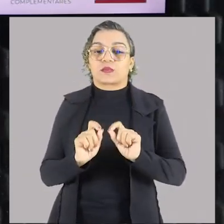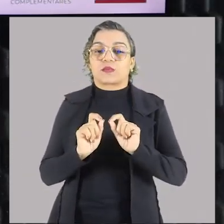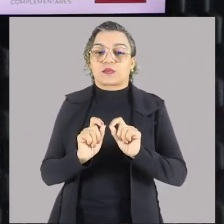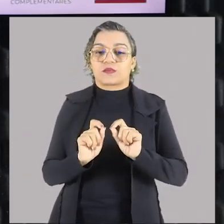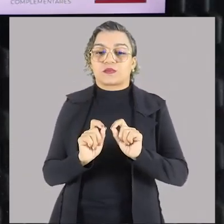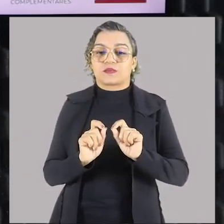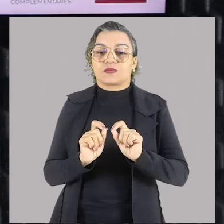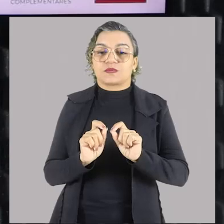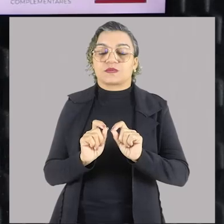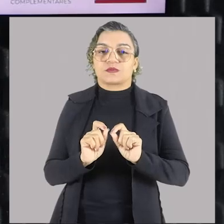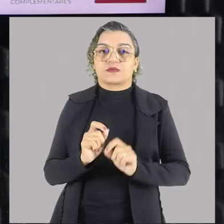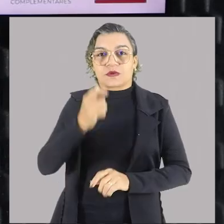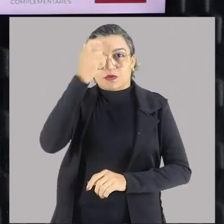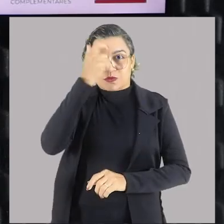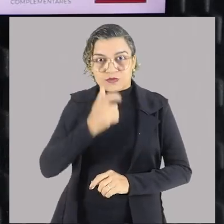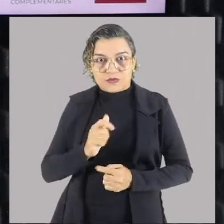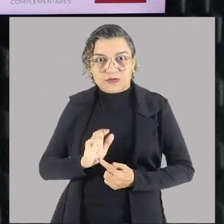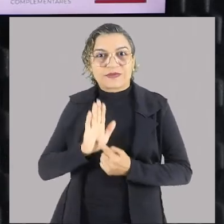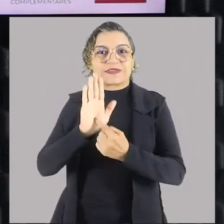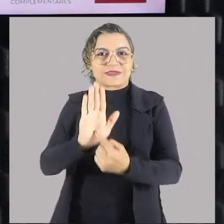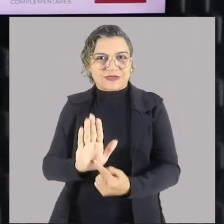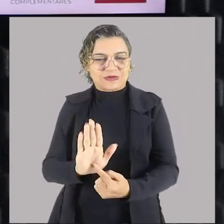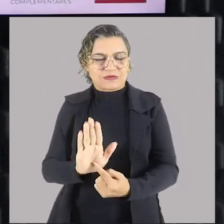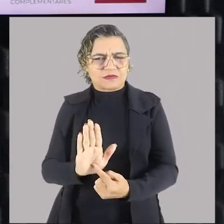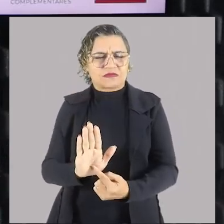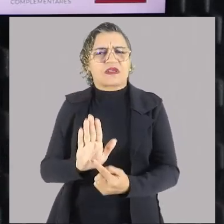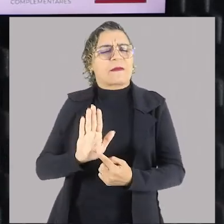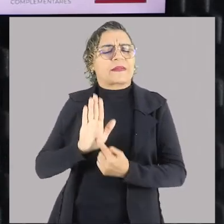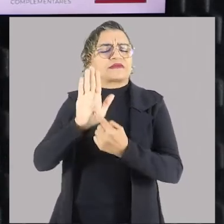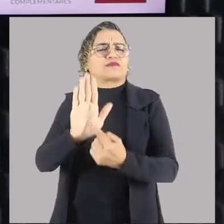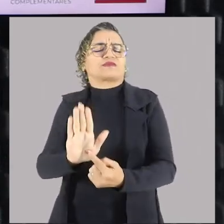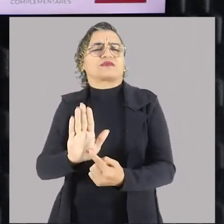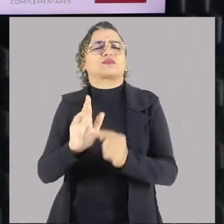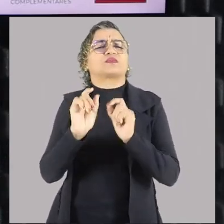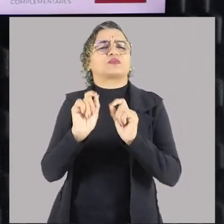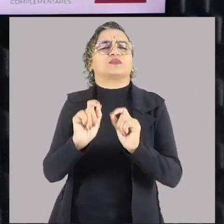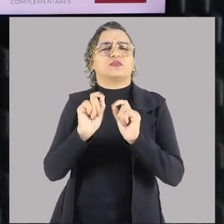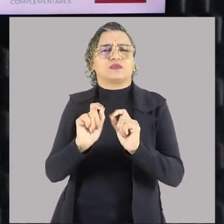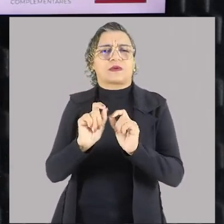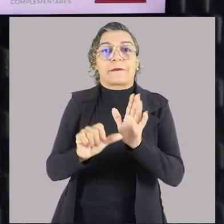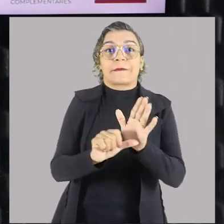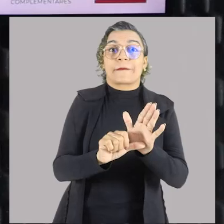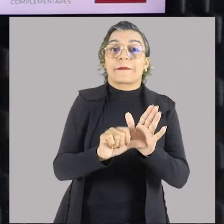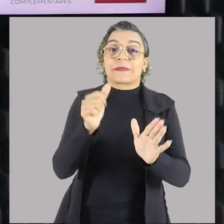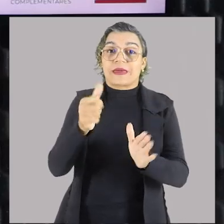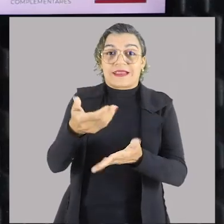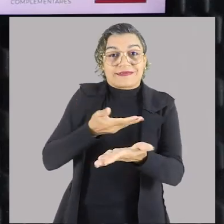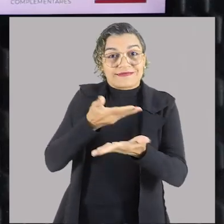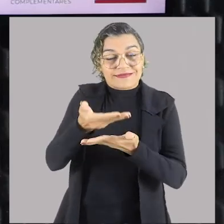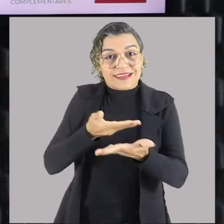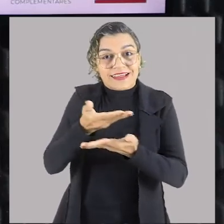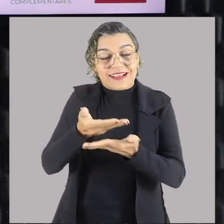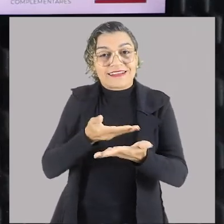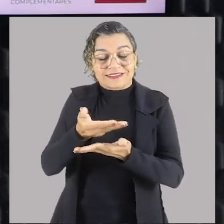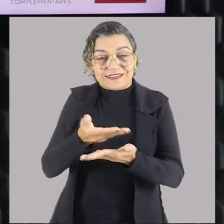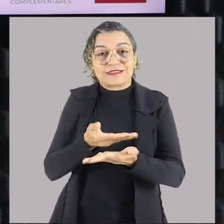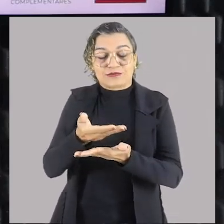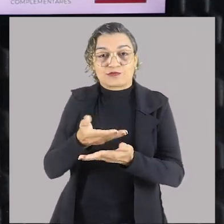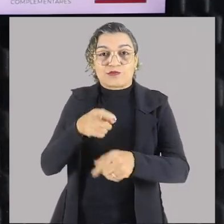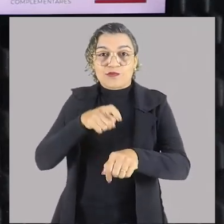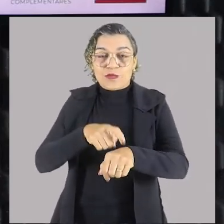as apresentações. O que são as apresentações? É aquela primeira interação que você tem com as pessoas quando você